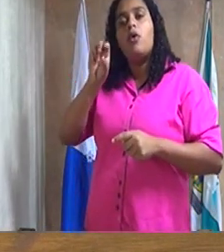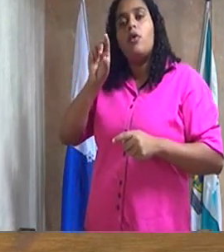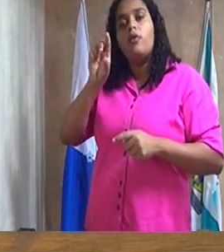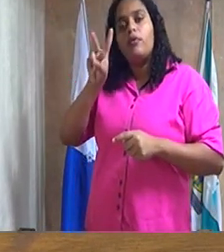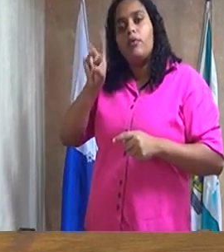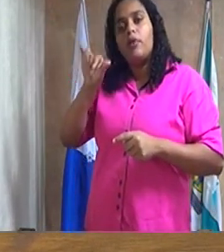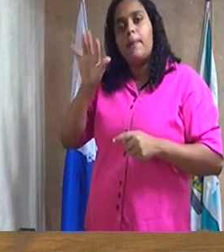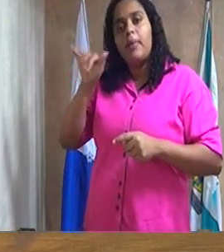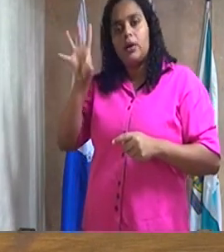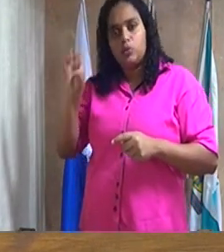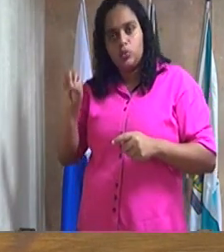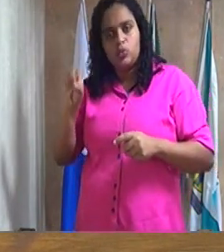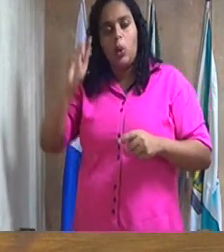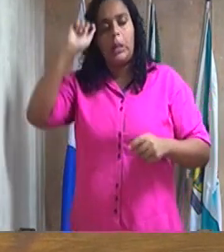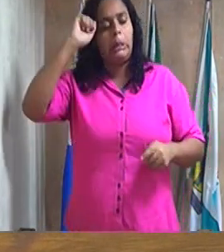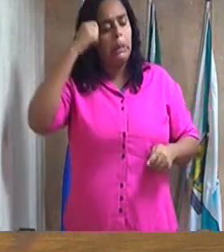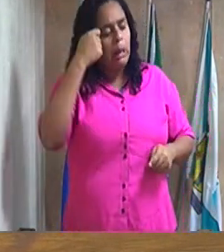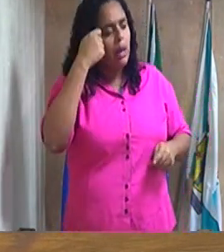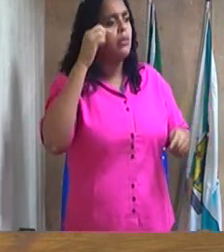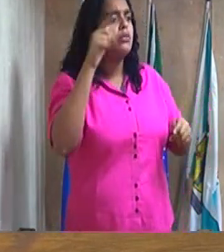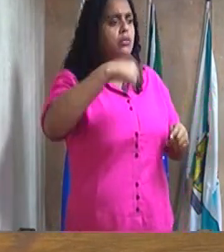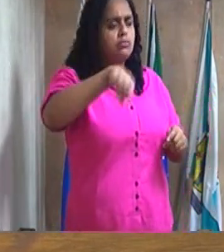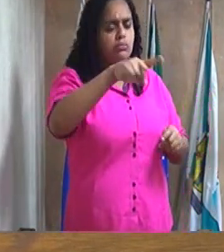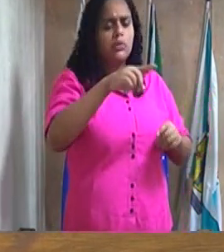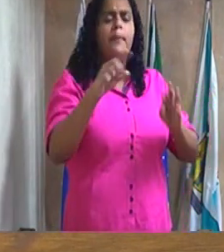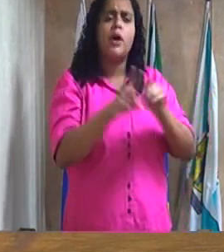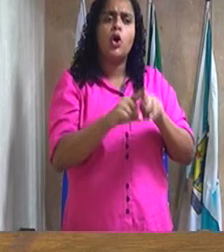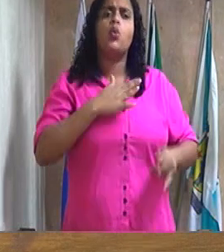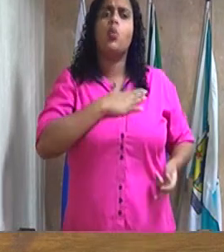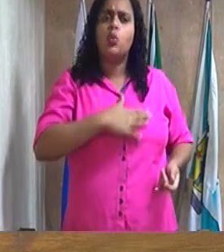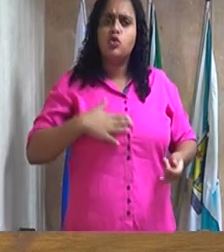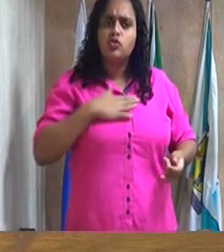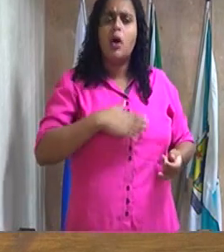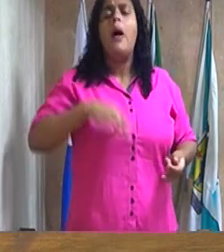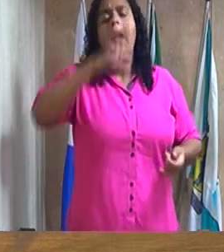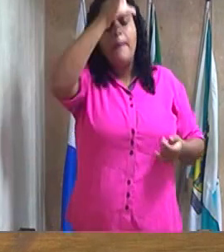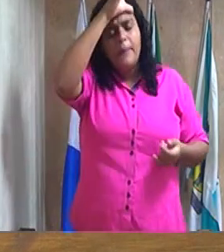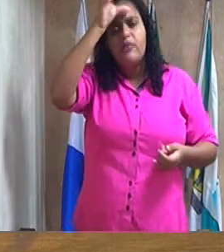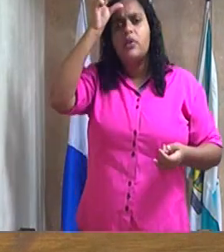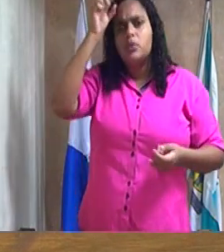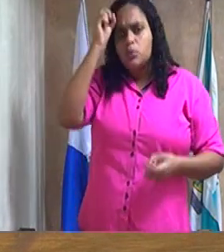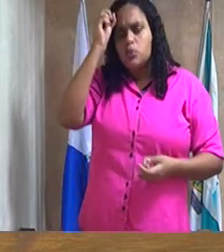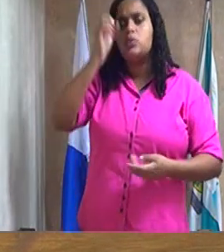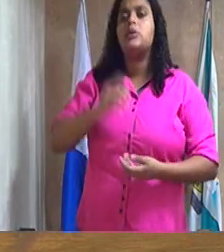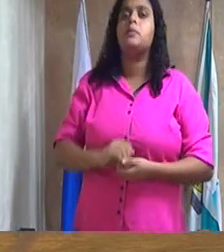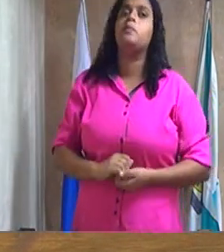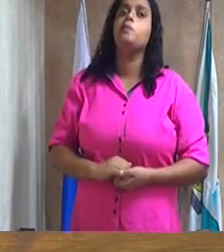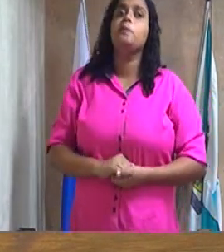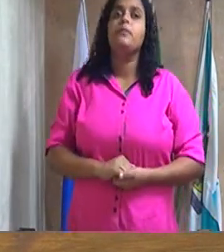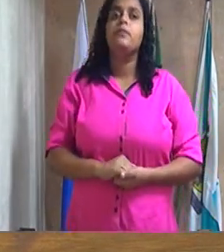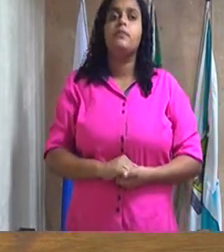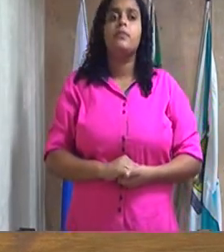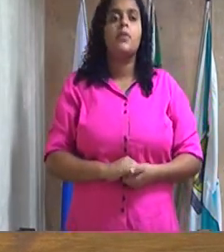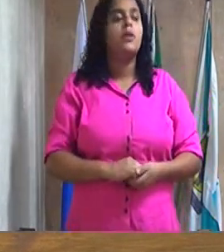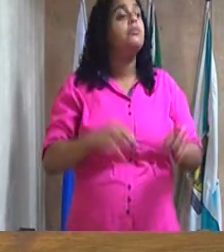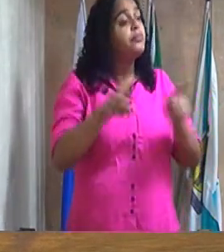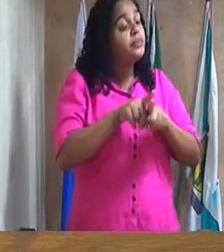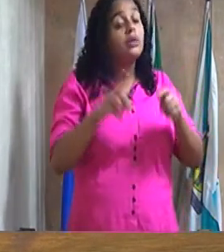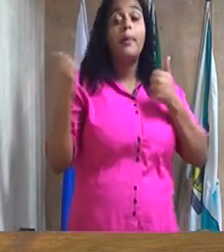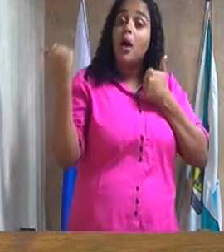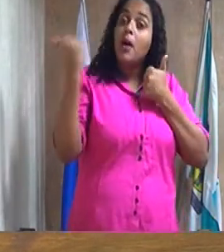nossa cidade. Gostaria de parabenizar a Prefeitura Municipal por ter